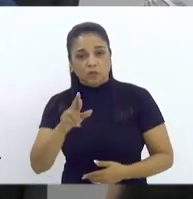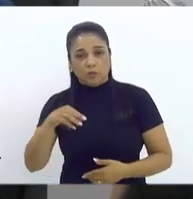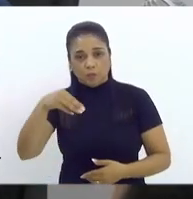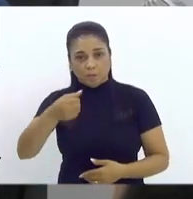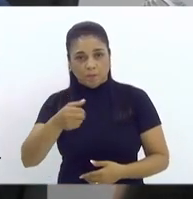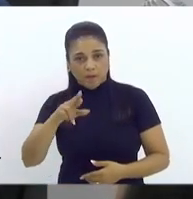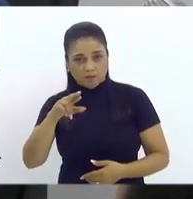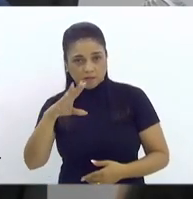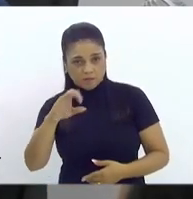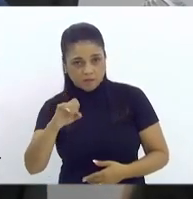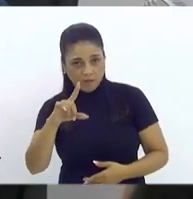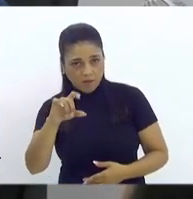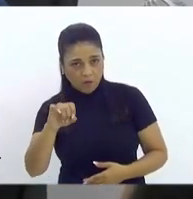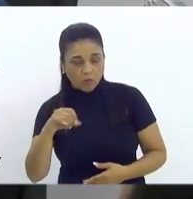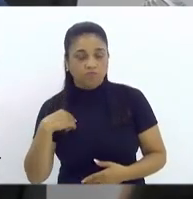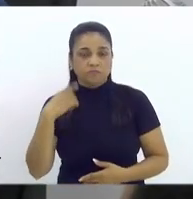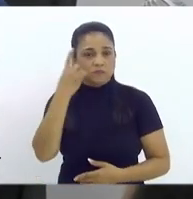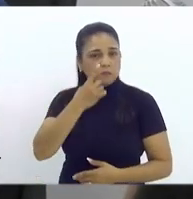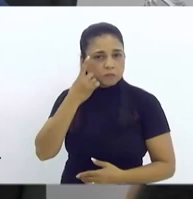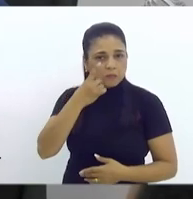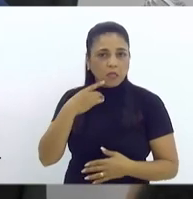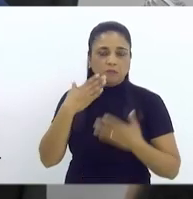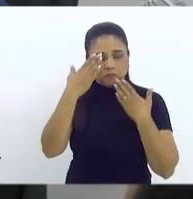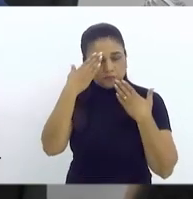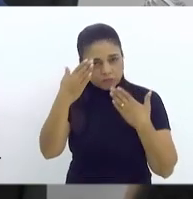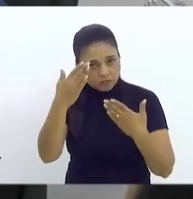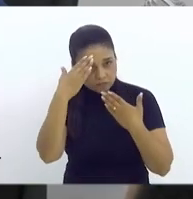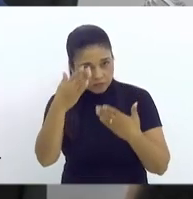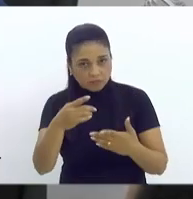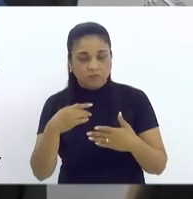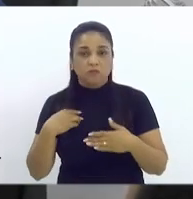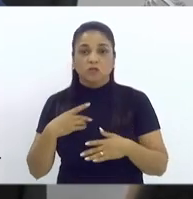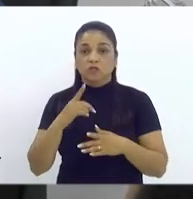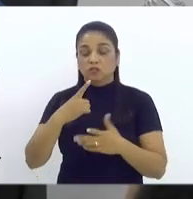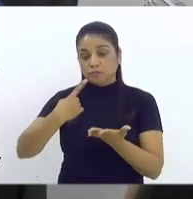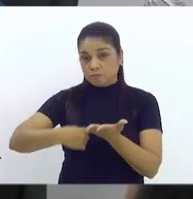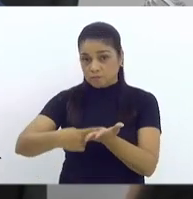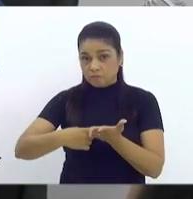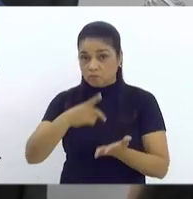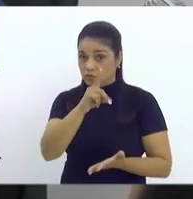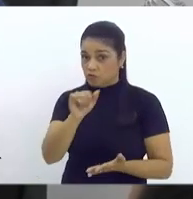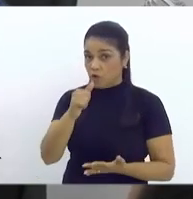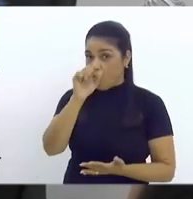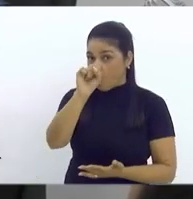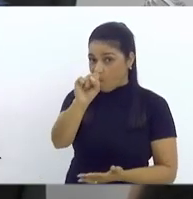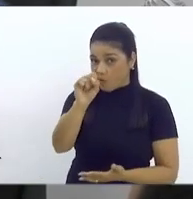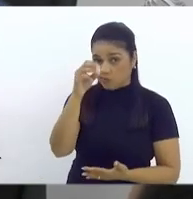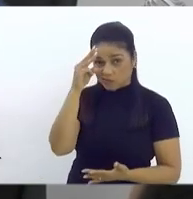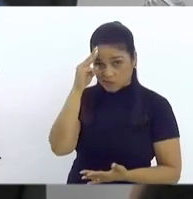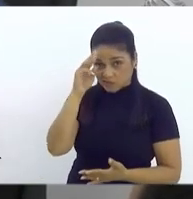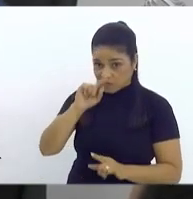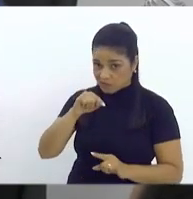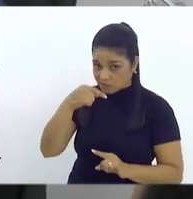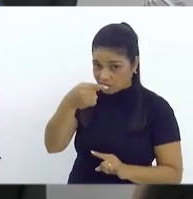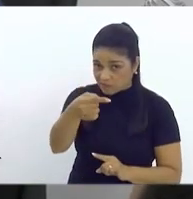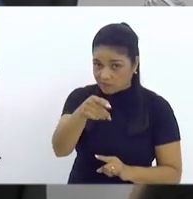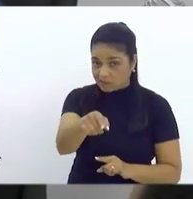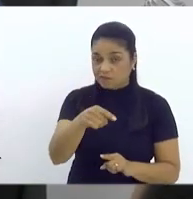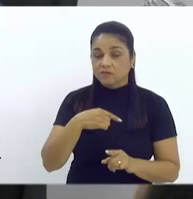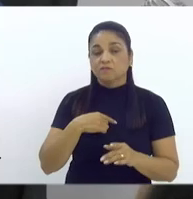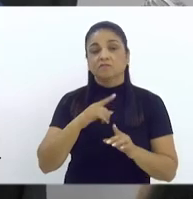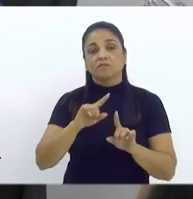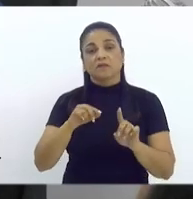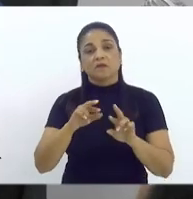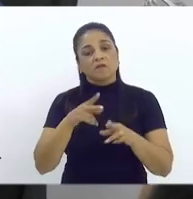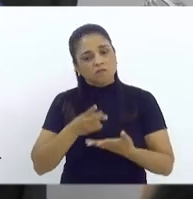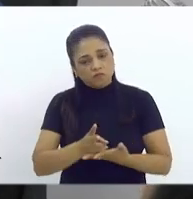também. Fica marcado para o próximo dia 8 a audiência com as agências. E depois, na sequência, a gente delibera no próprio dia